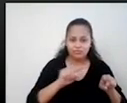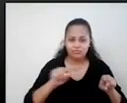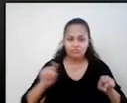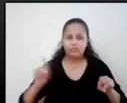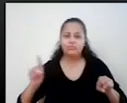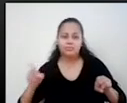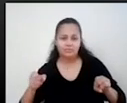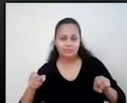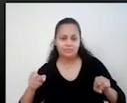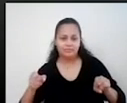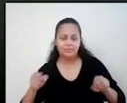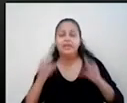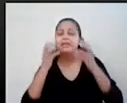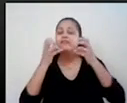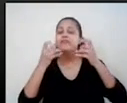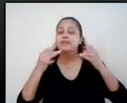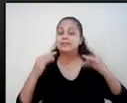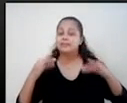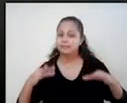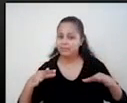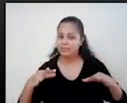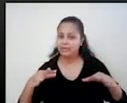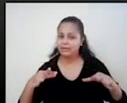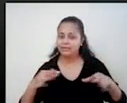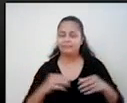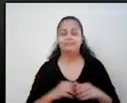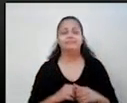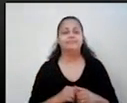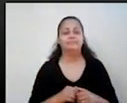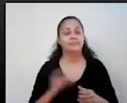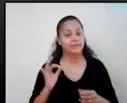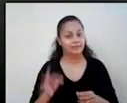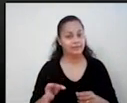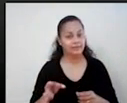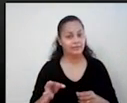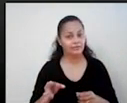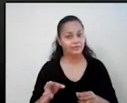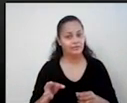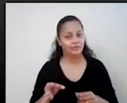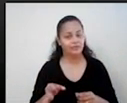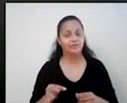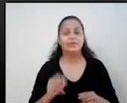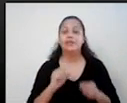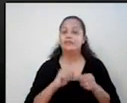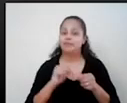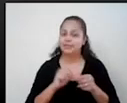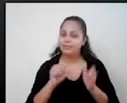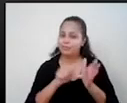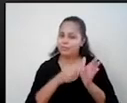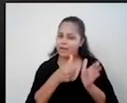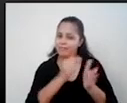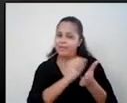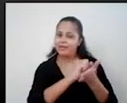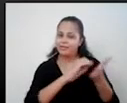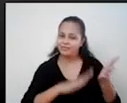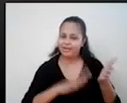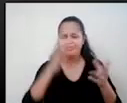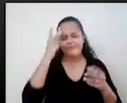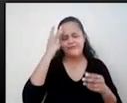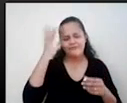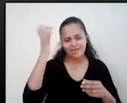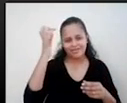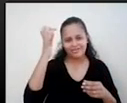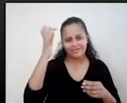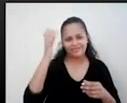E ele vai explicar o que é essa Unicode Consortium, certo? Então, nós fizemos esse primeiro exercício. Viram como